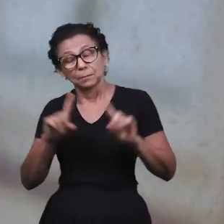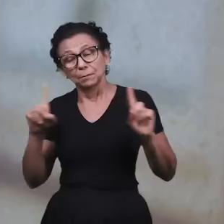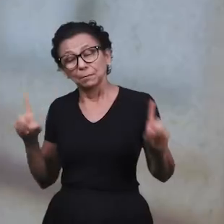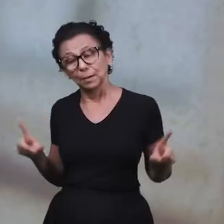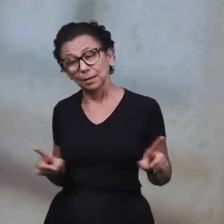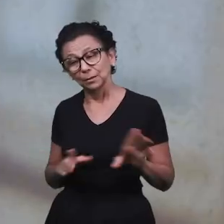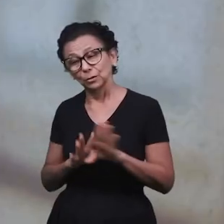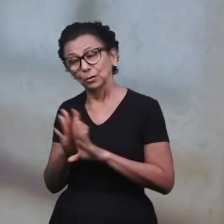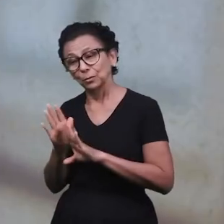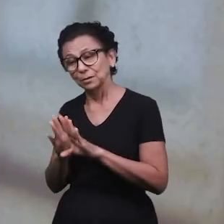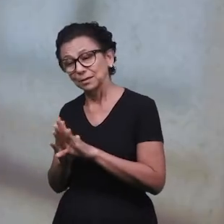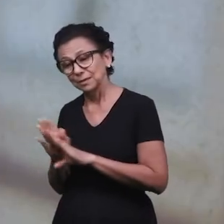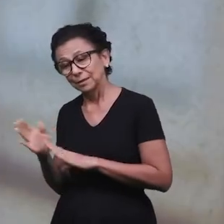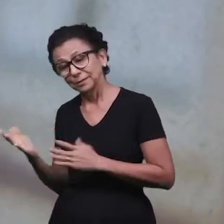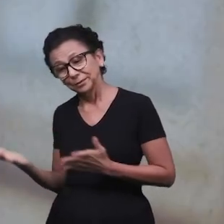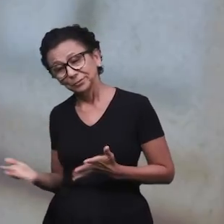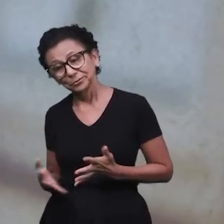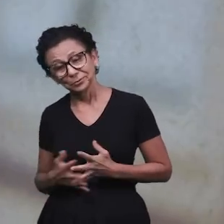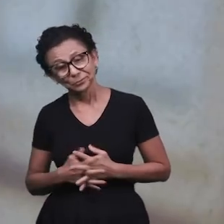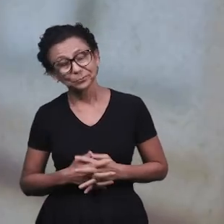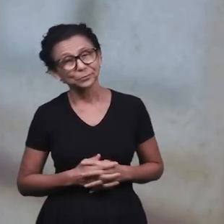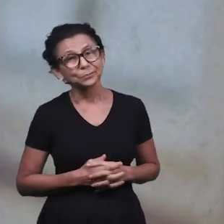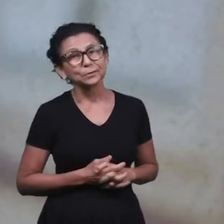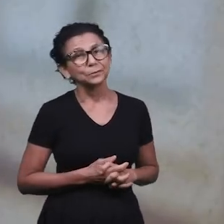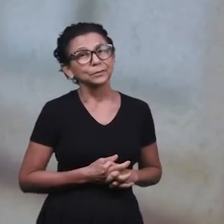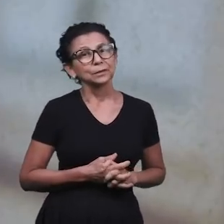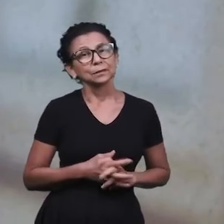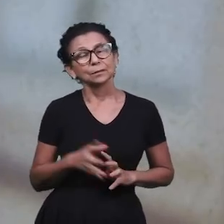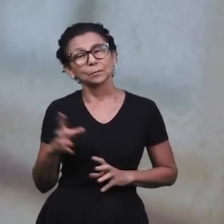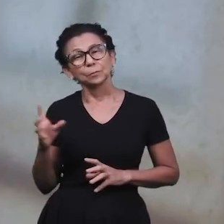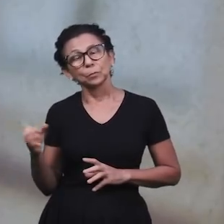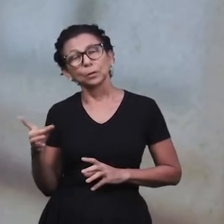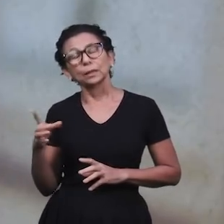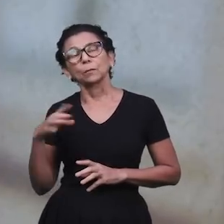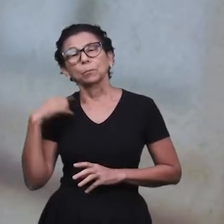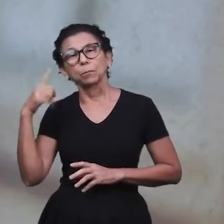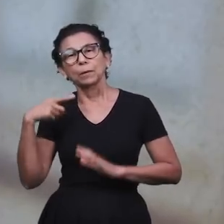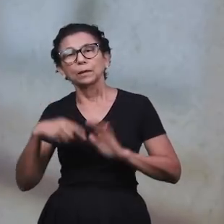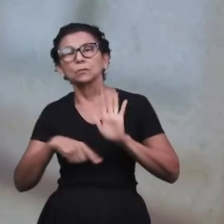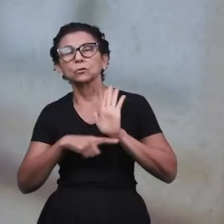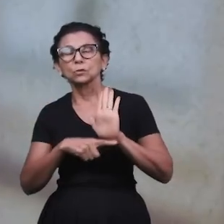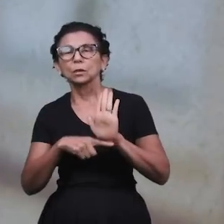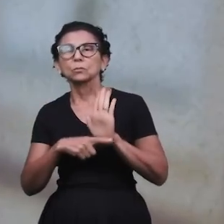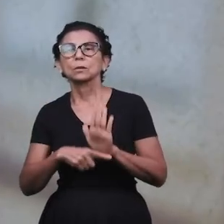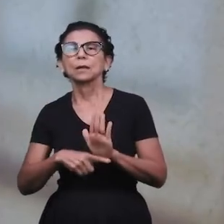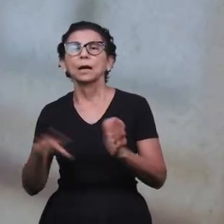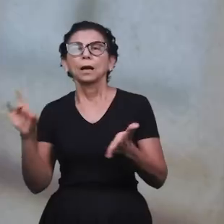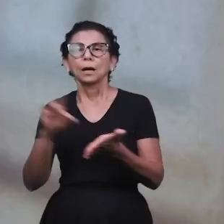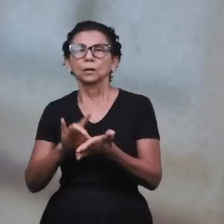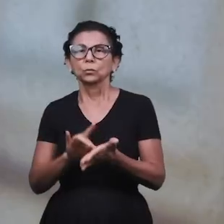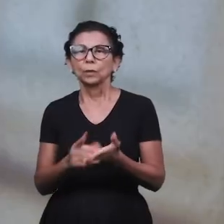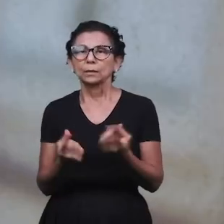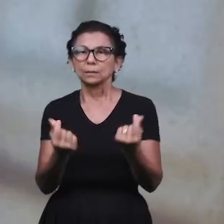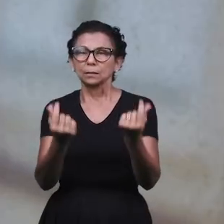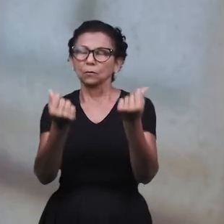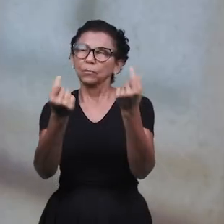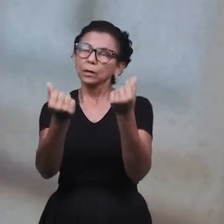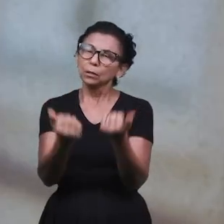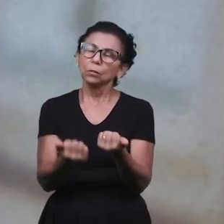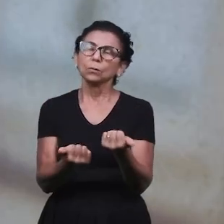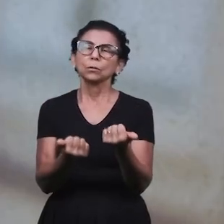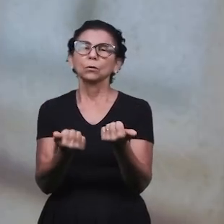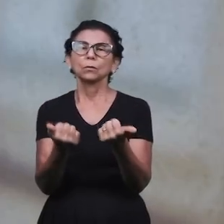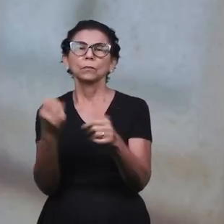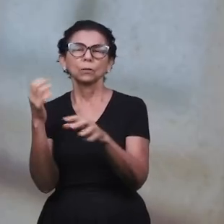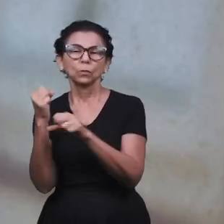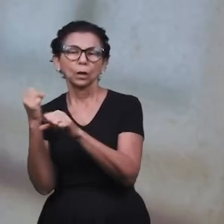o barato que sai caro, porque o advogado ele vai fazer a conta, te ajuda a atualizar o valor, Sim. Instrui da forma correta. Às